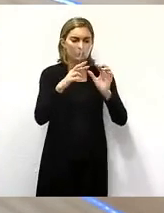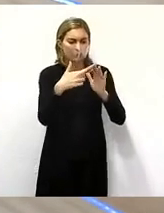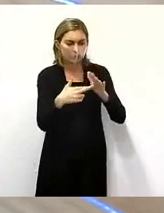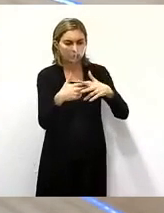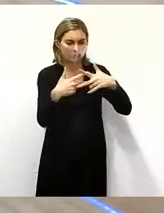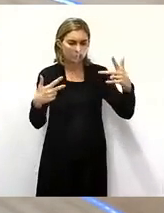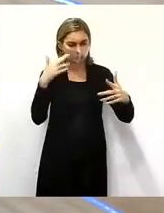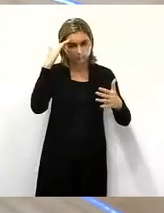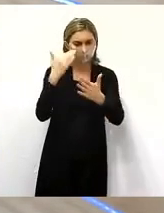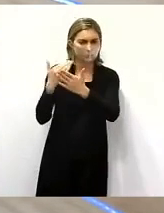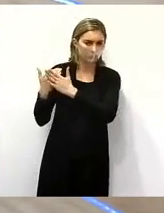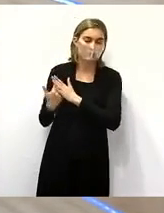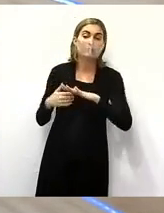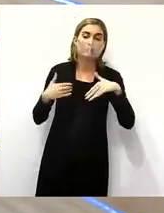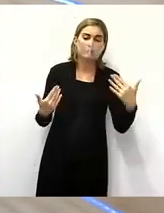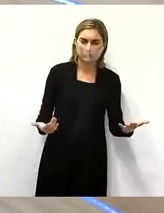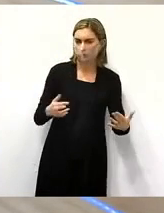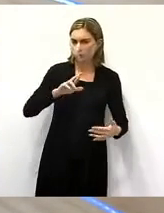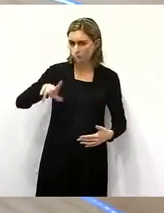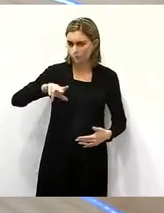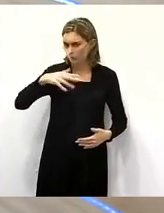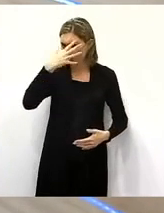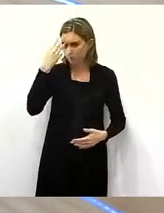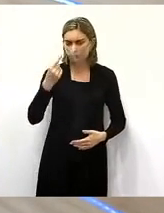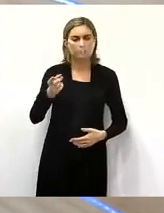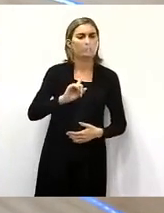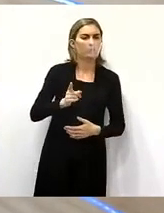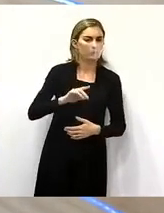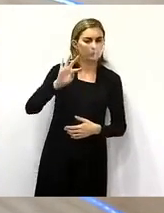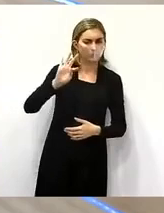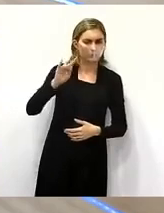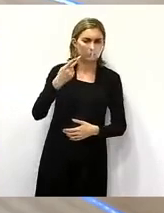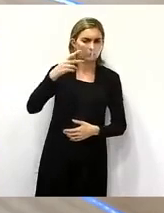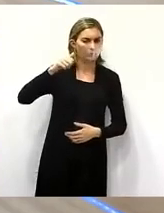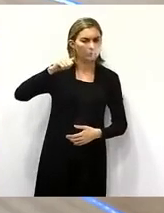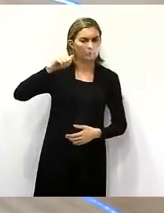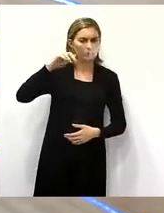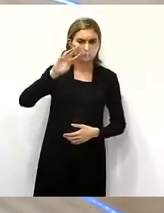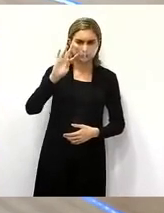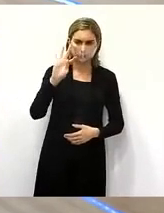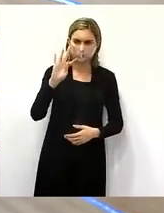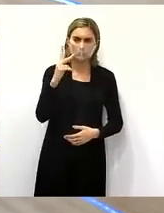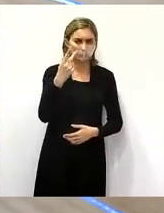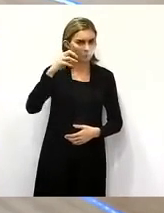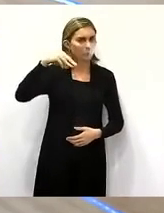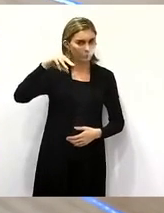que nós devemos trilhar. Então, não esqueçam disso. Thomas Hobbes é defensor do